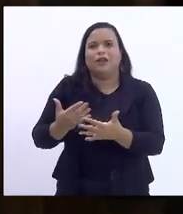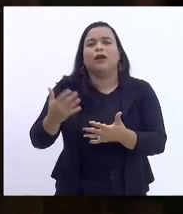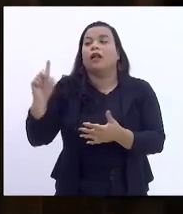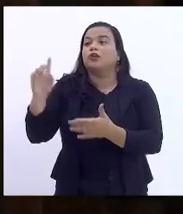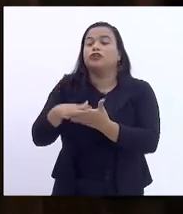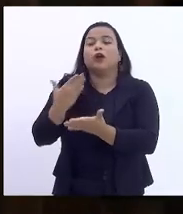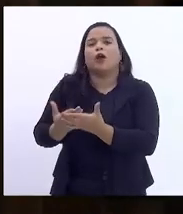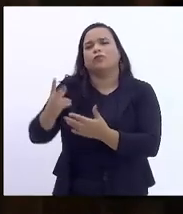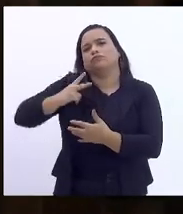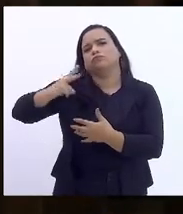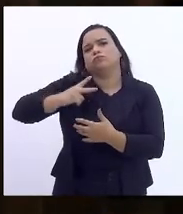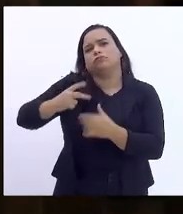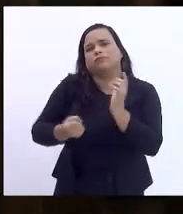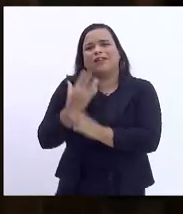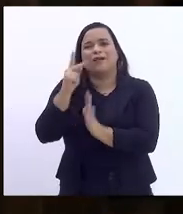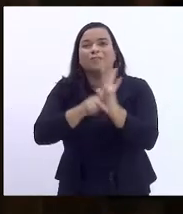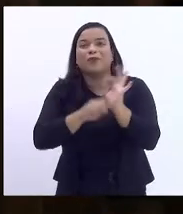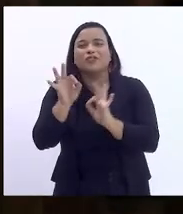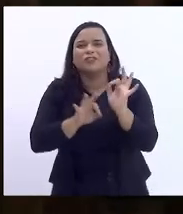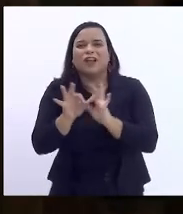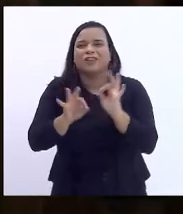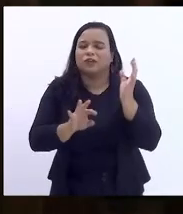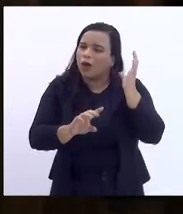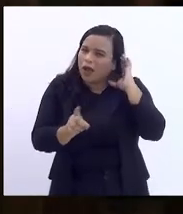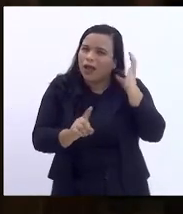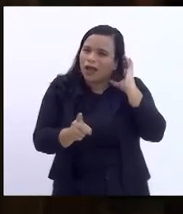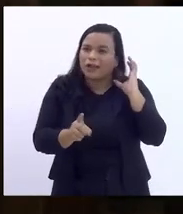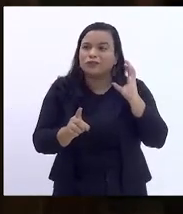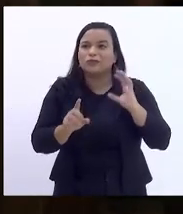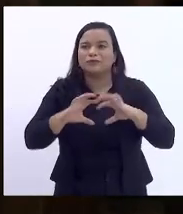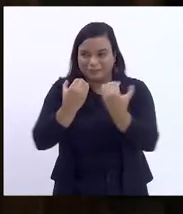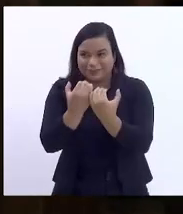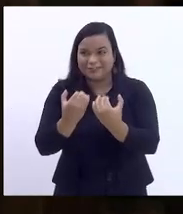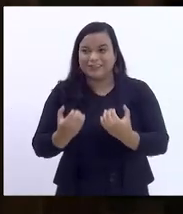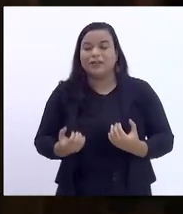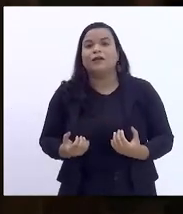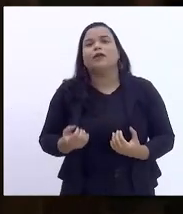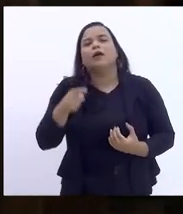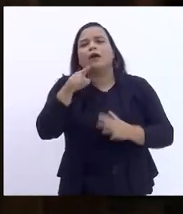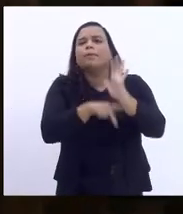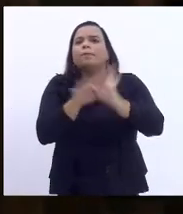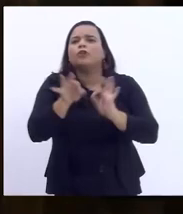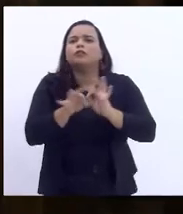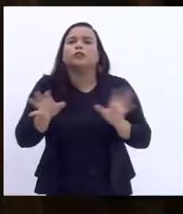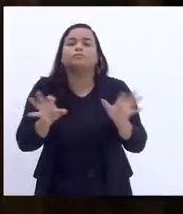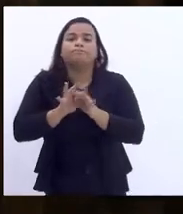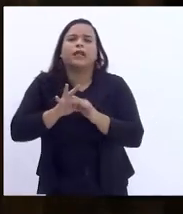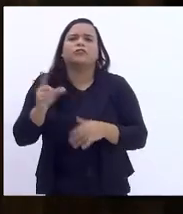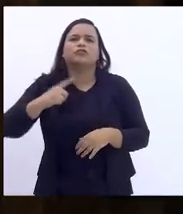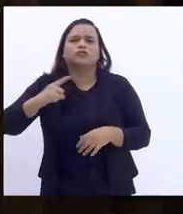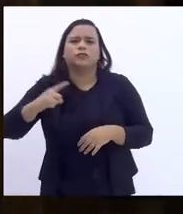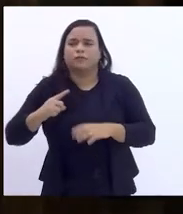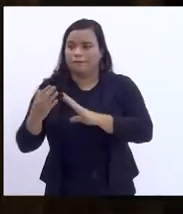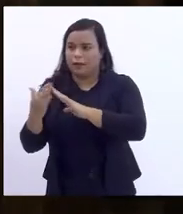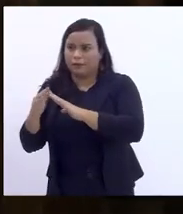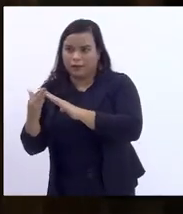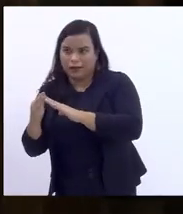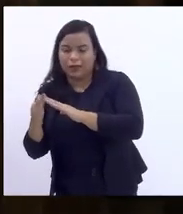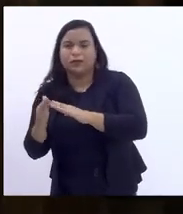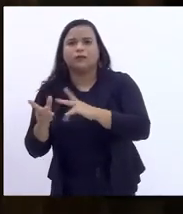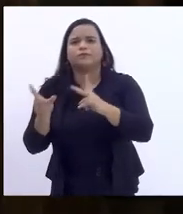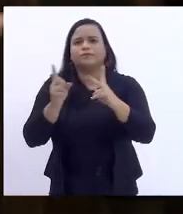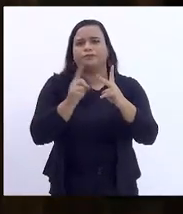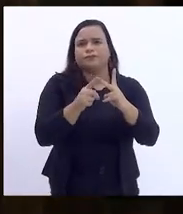particular foi feito o projeto de rádio comunitária e esse projeto é integrava a favela e